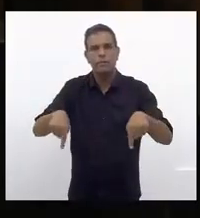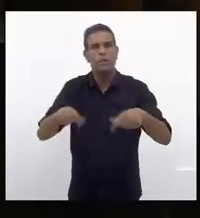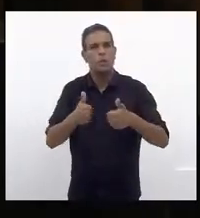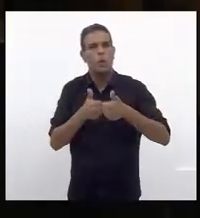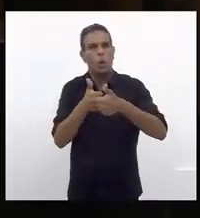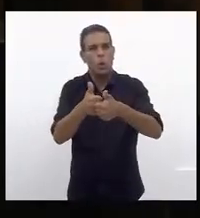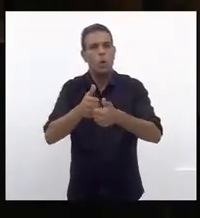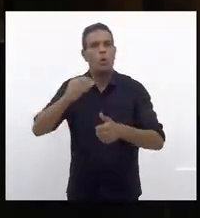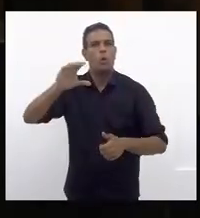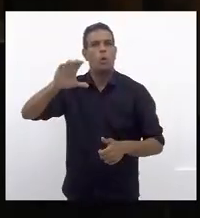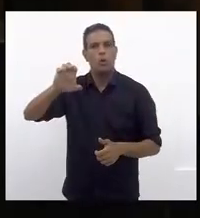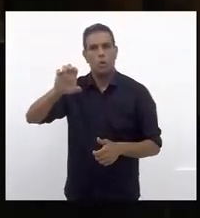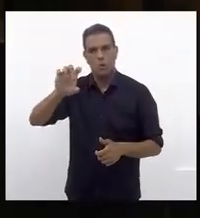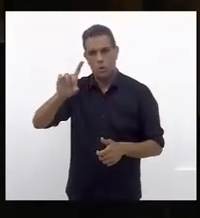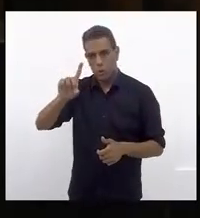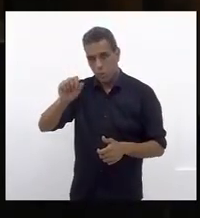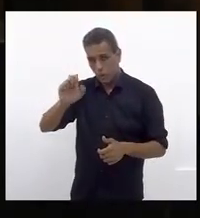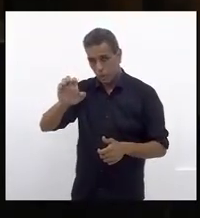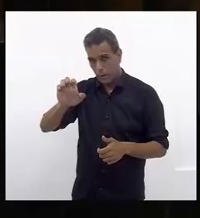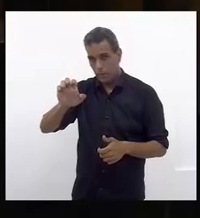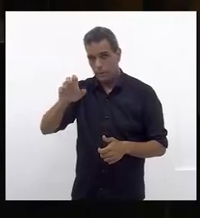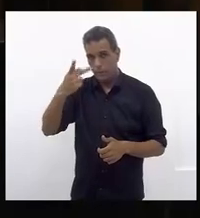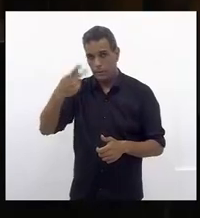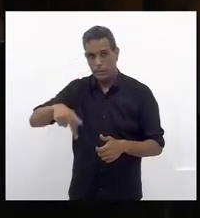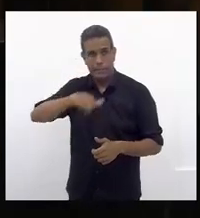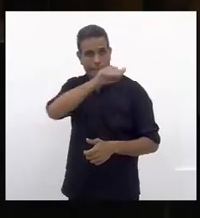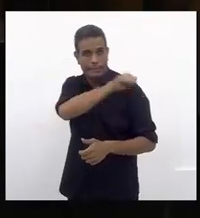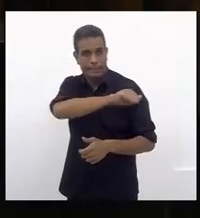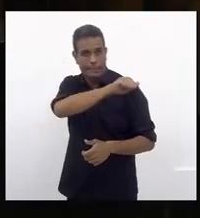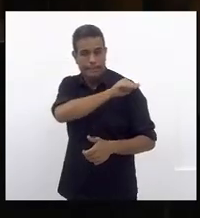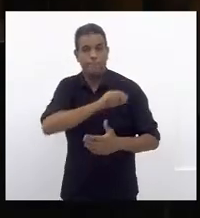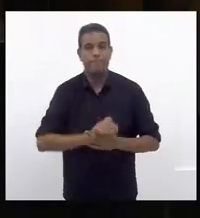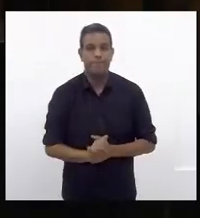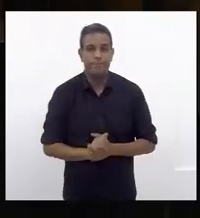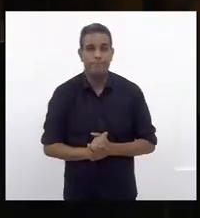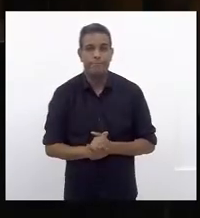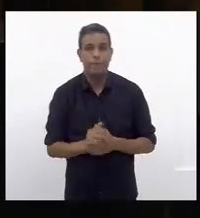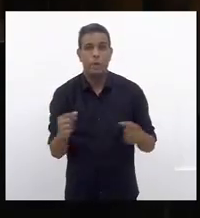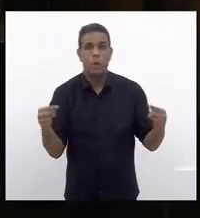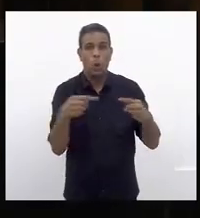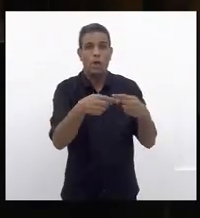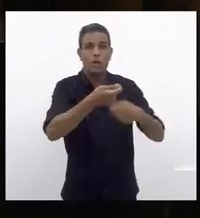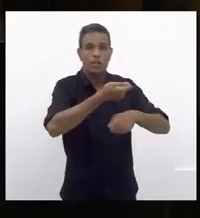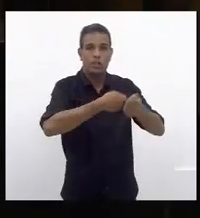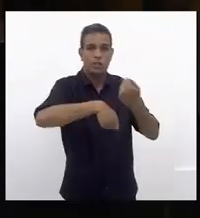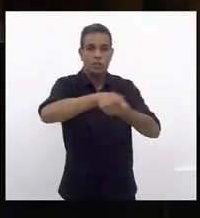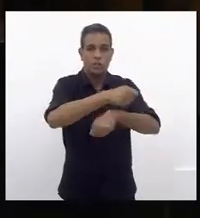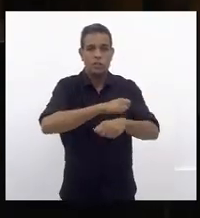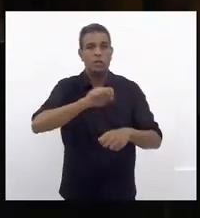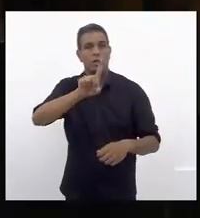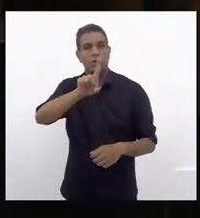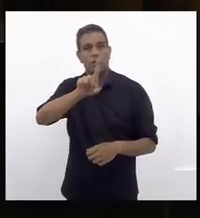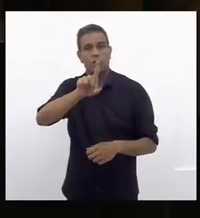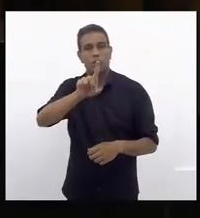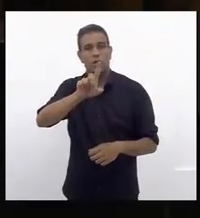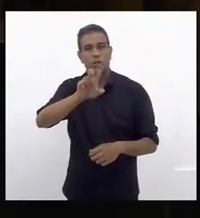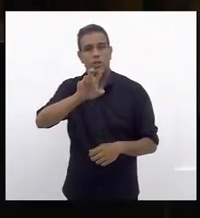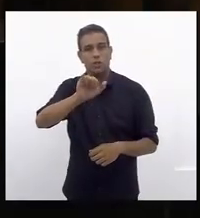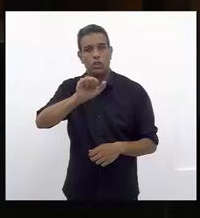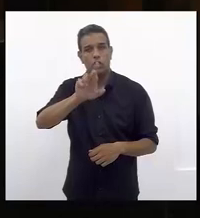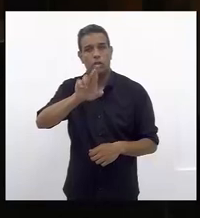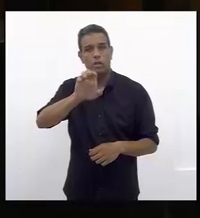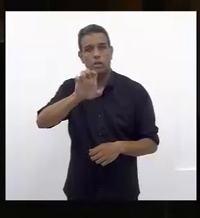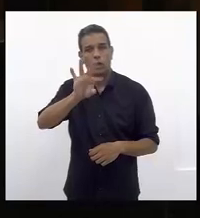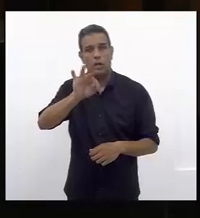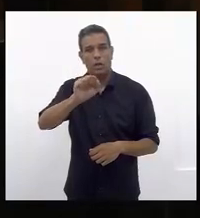Companhia Estadual de Águas e Esgotos do Rio de Janeiro, SEDAI, pela administração direta e indireta do Rio